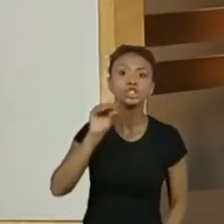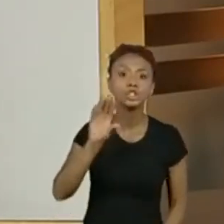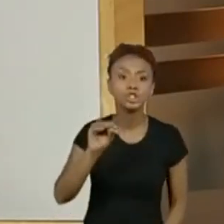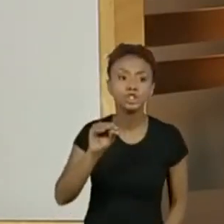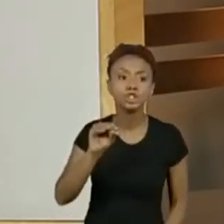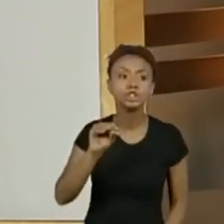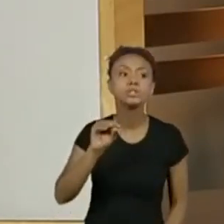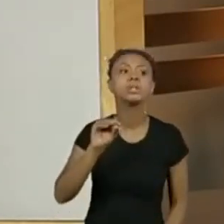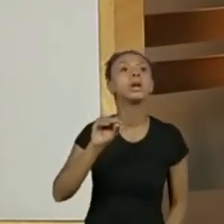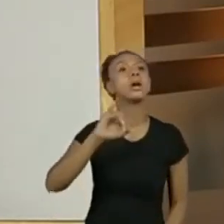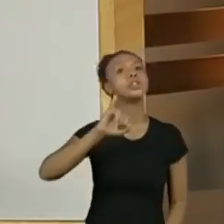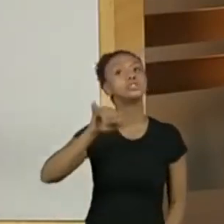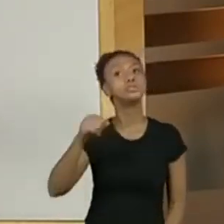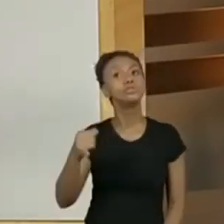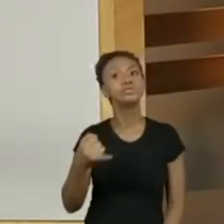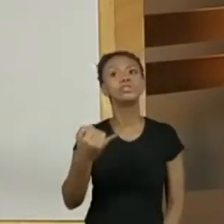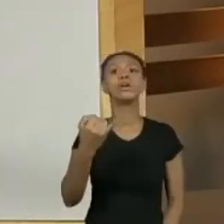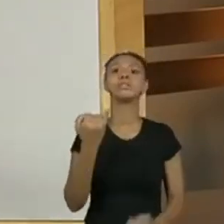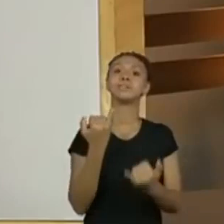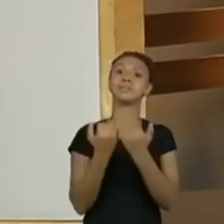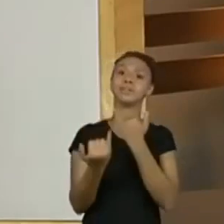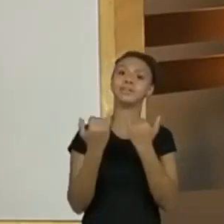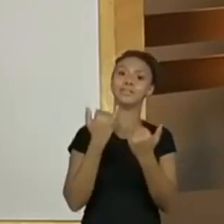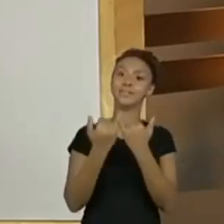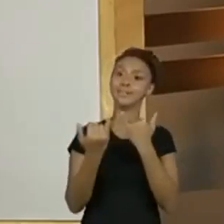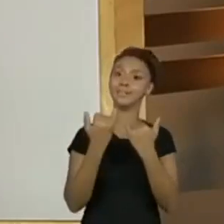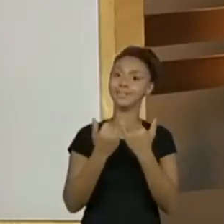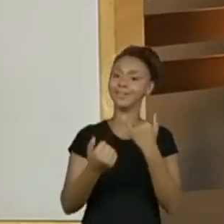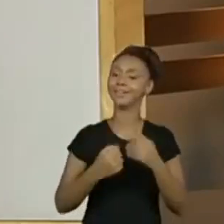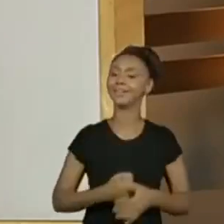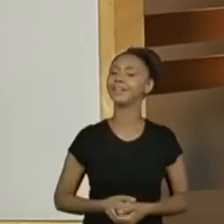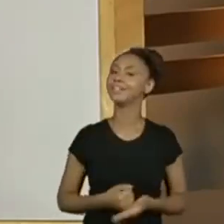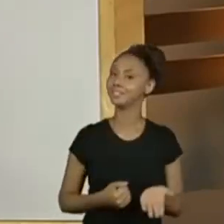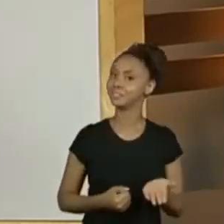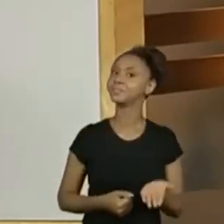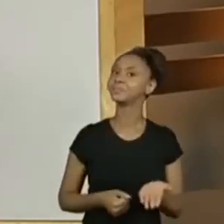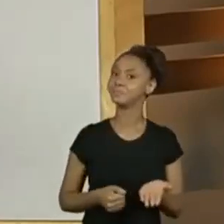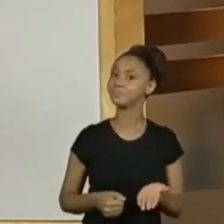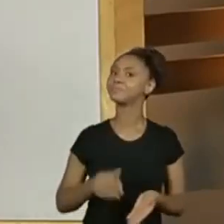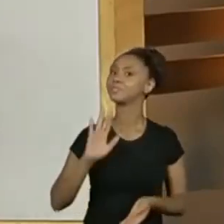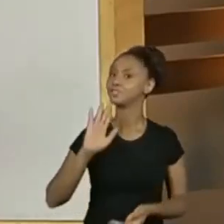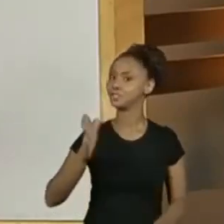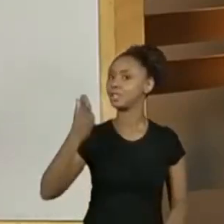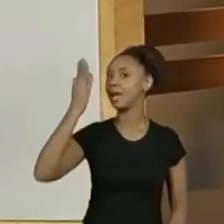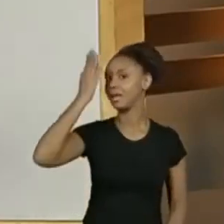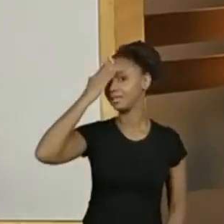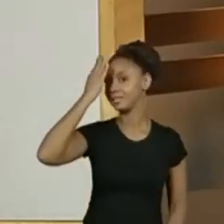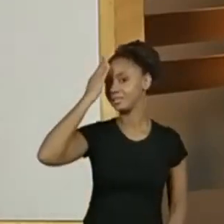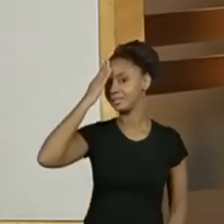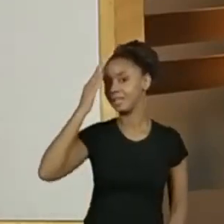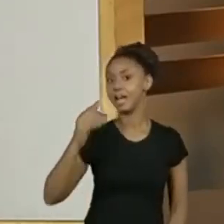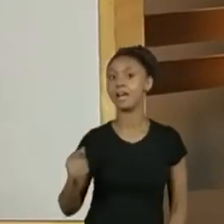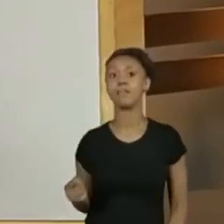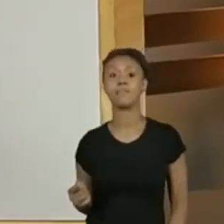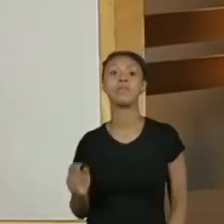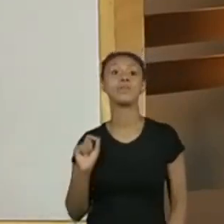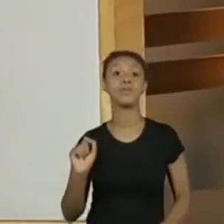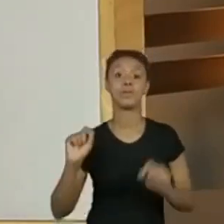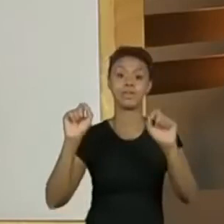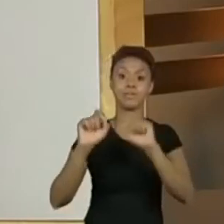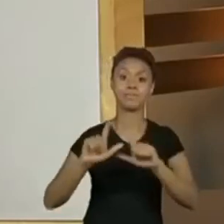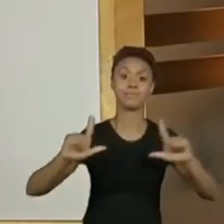leitura lembra a letra J. Então, acho que você já tem condições da gente agora ir lá para o nosso quadro